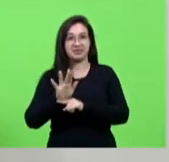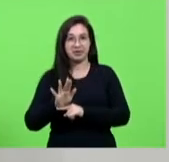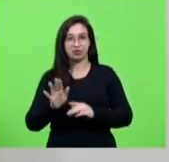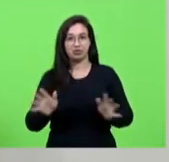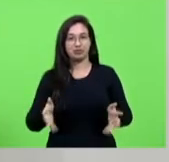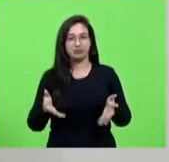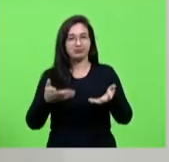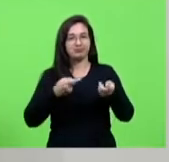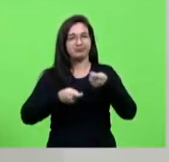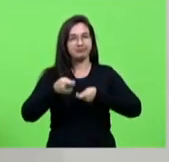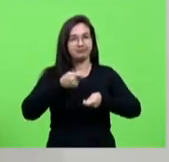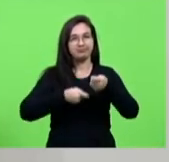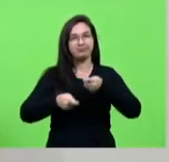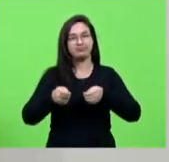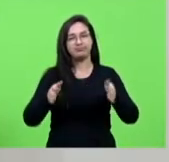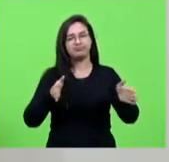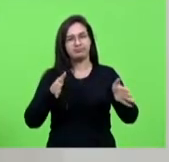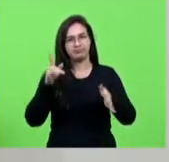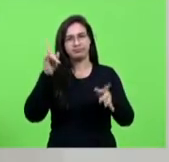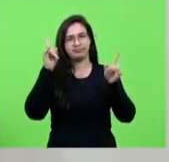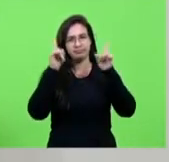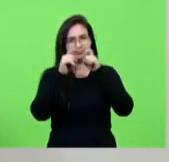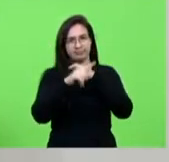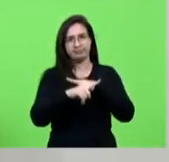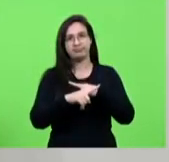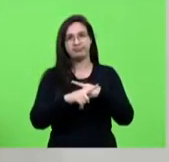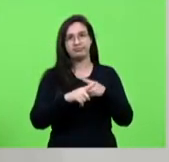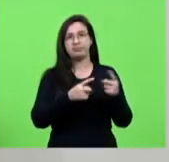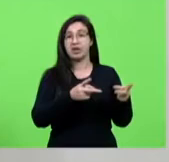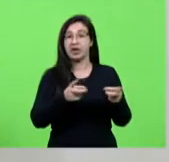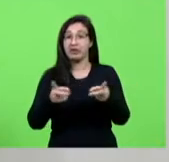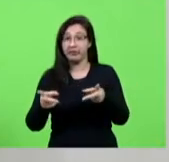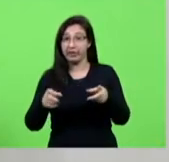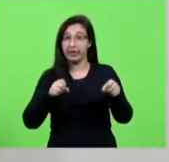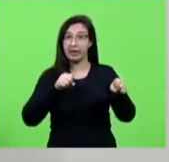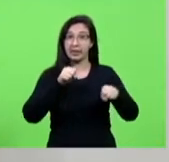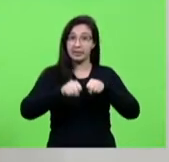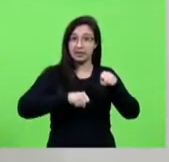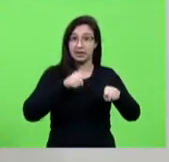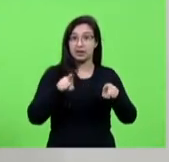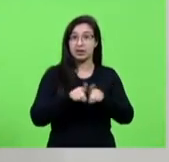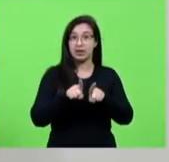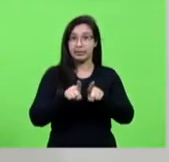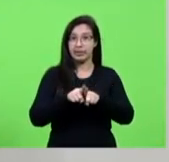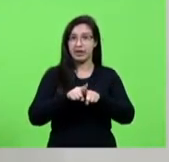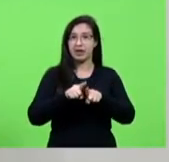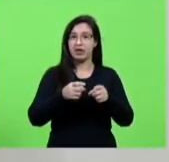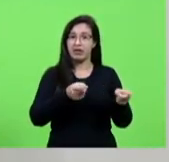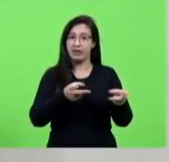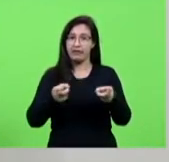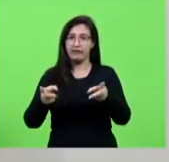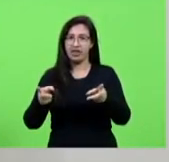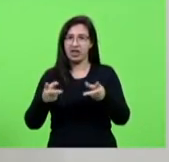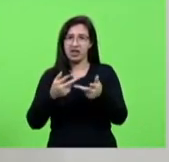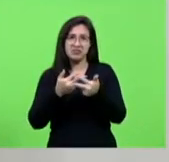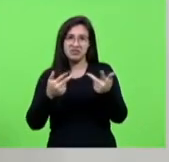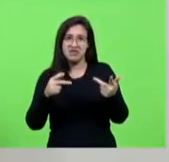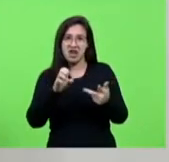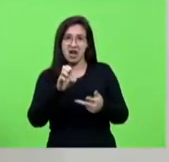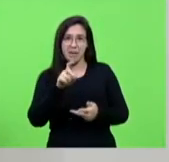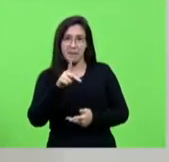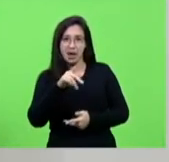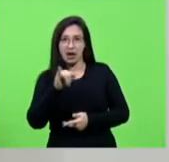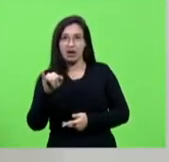economia nesse momento tão difícil. Tanto na venda da bicicleta, quanto também na venda dos apetrechos, né, que